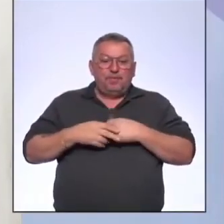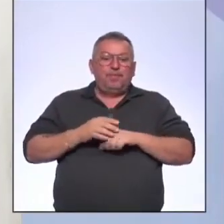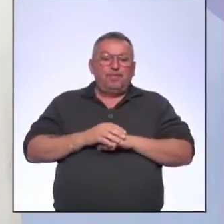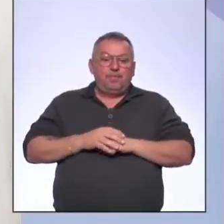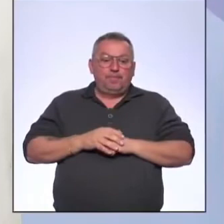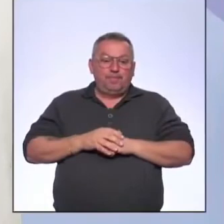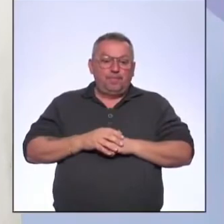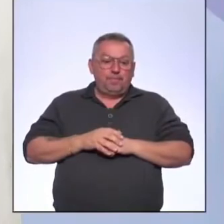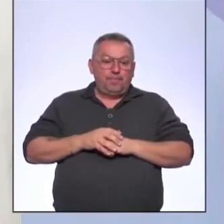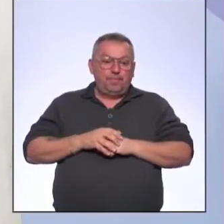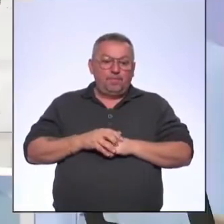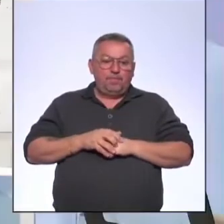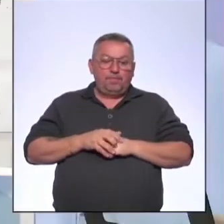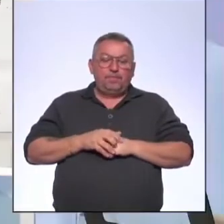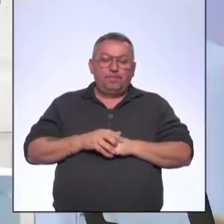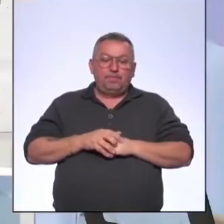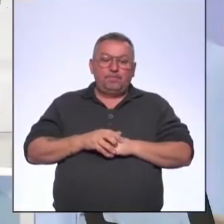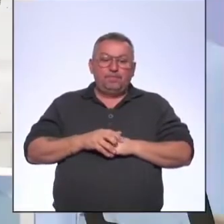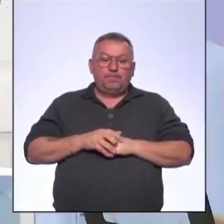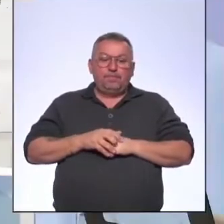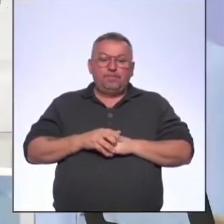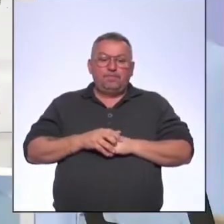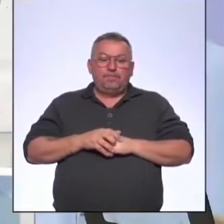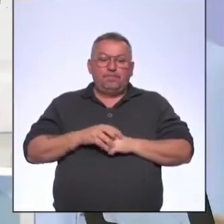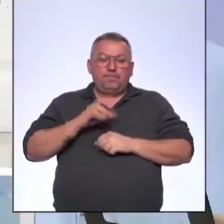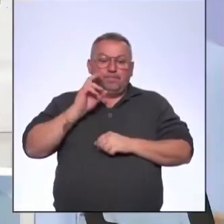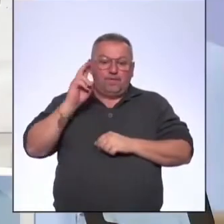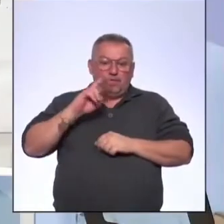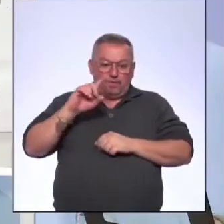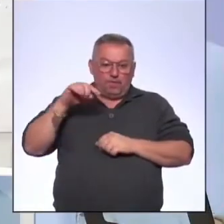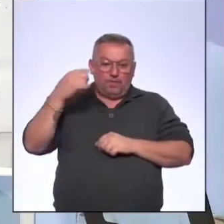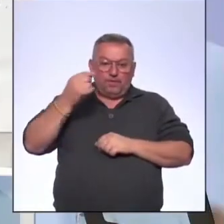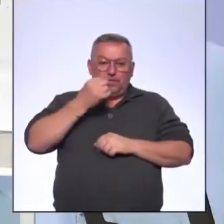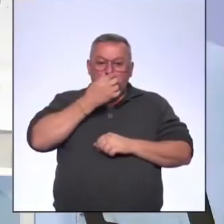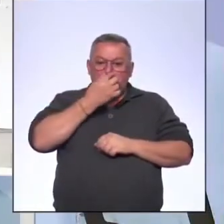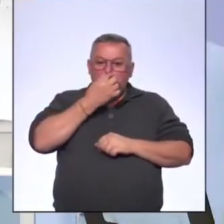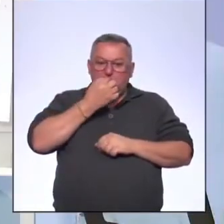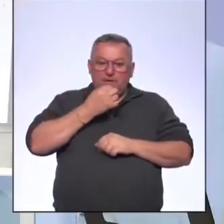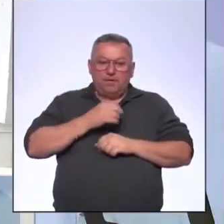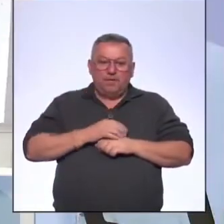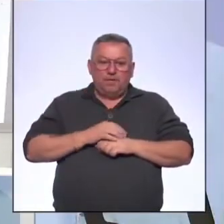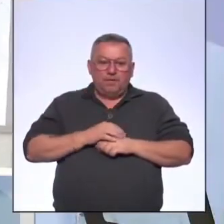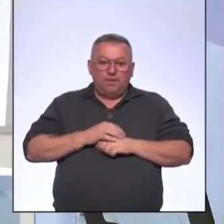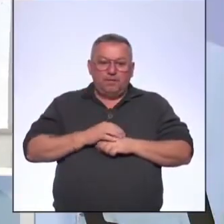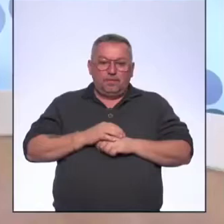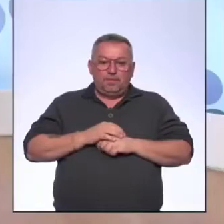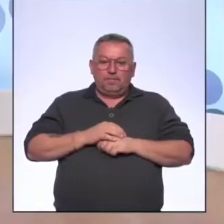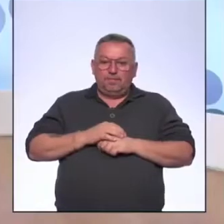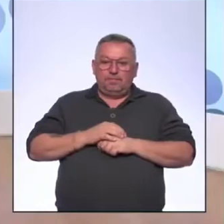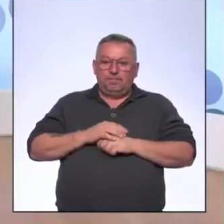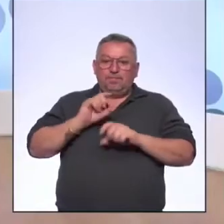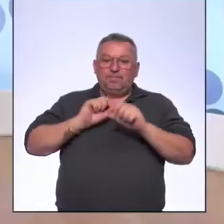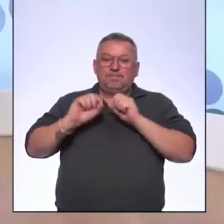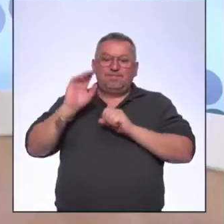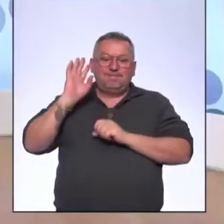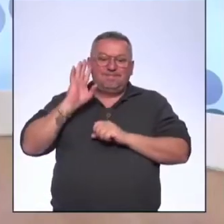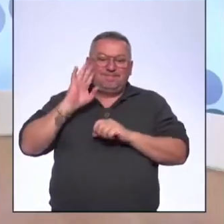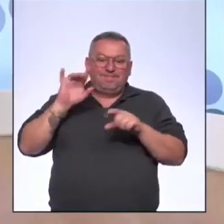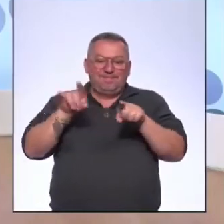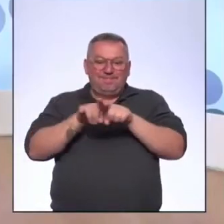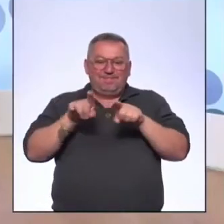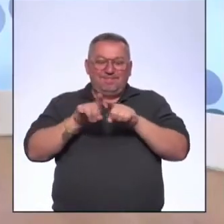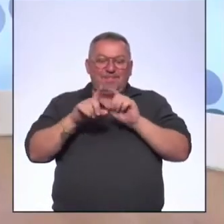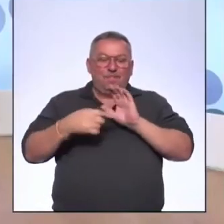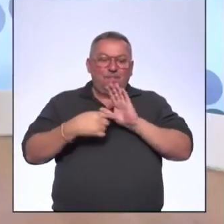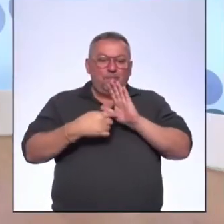em cima. Tudo bem? Vamos para o próximo? Deia, Oi. sabe o que é legal, de repente, a gente pontuar